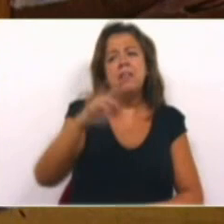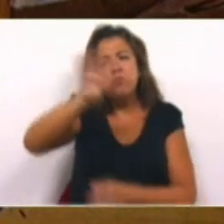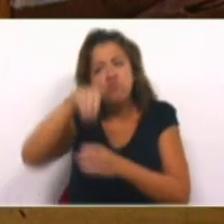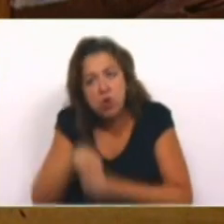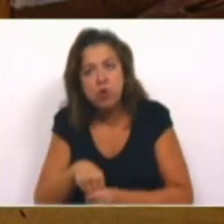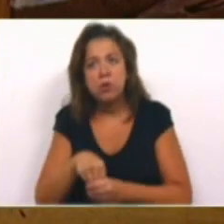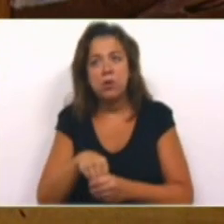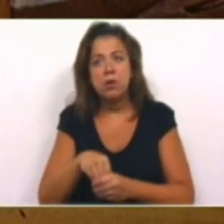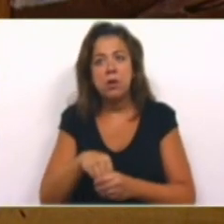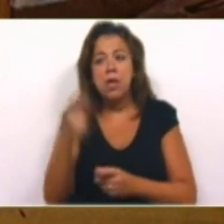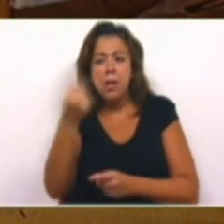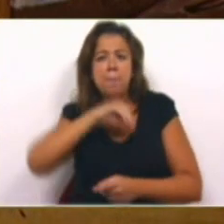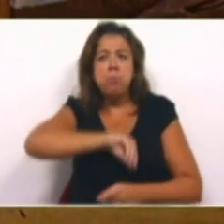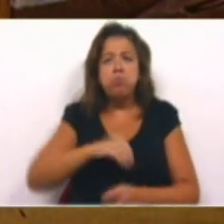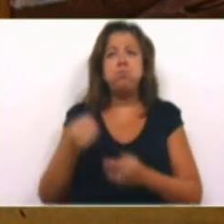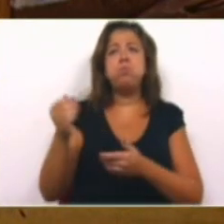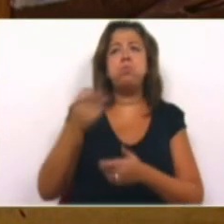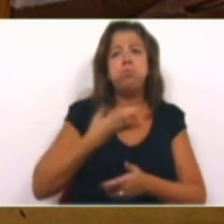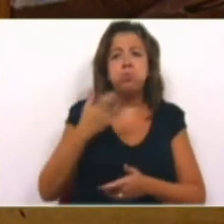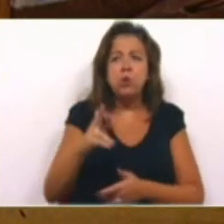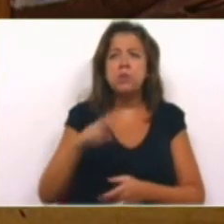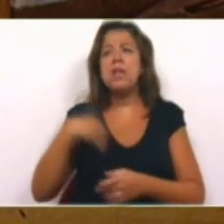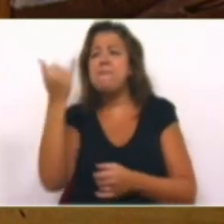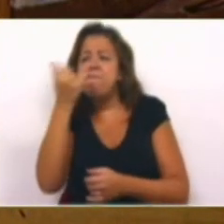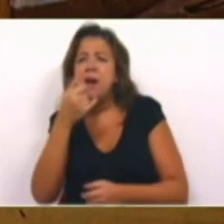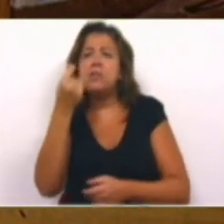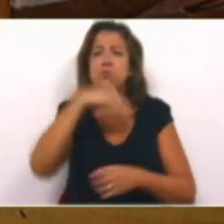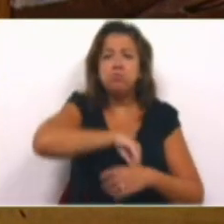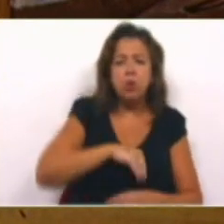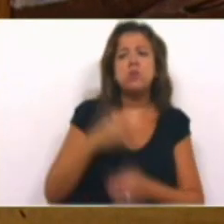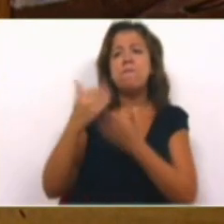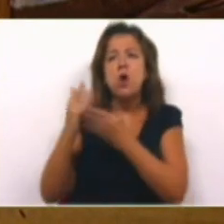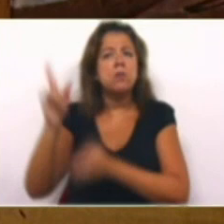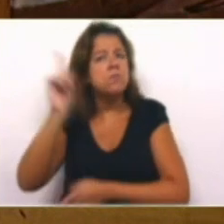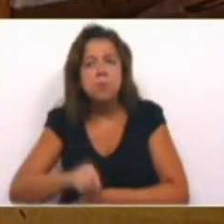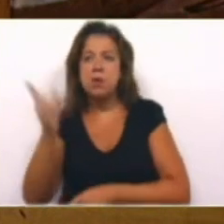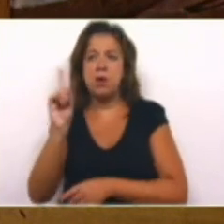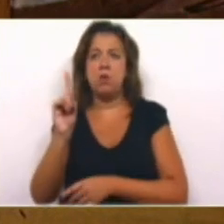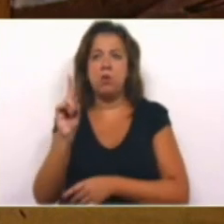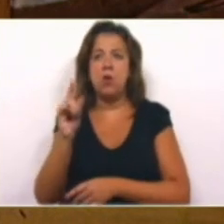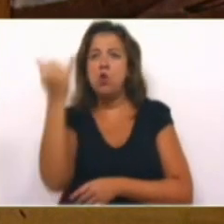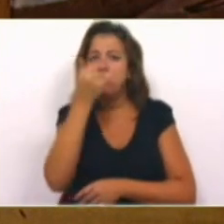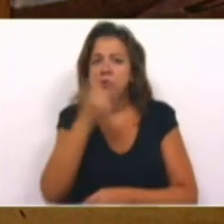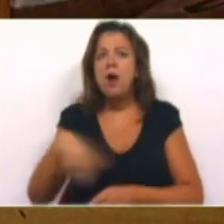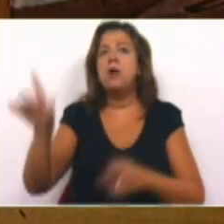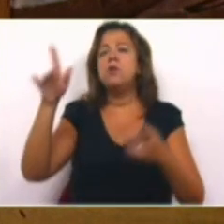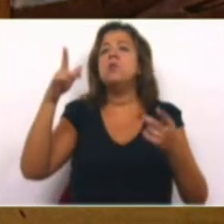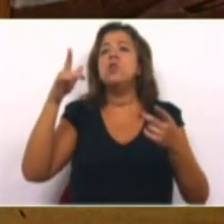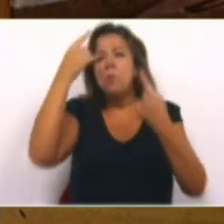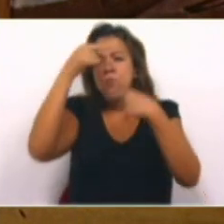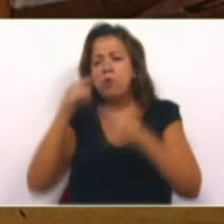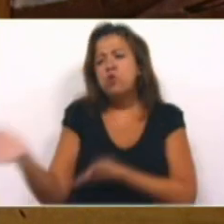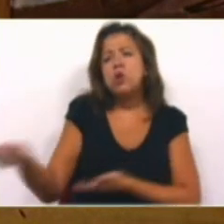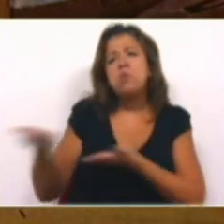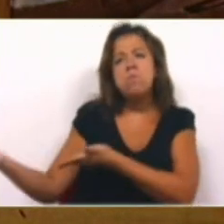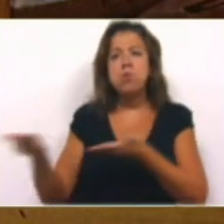os bolseiros e as falsas bolsas não ficavam de fora, que os falsos professores convidados, que os contratados ano a ano